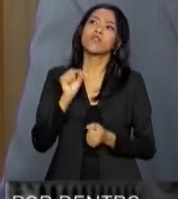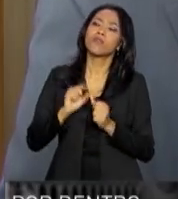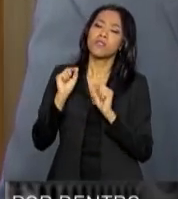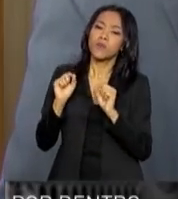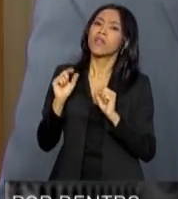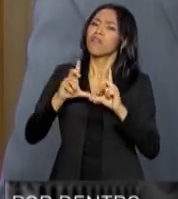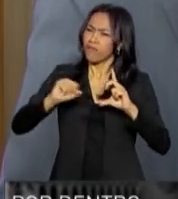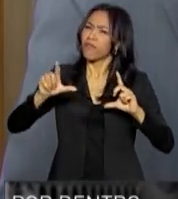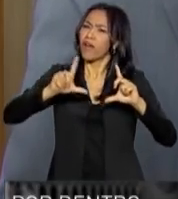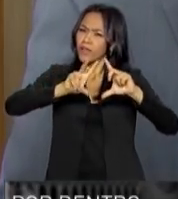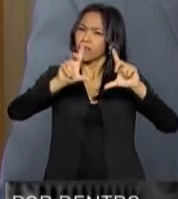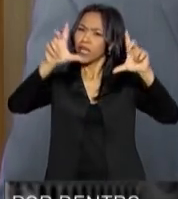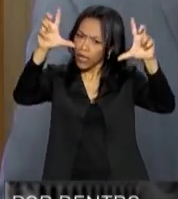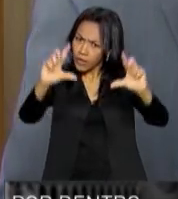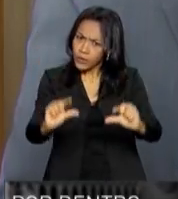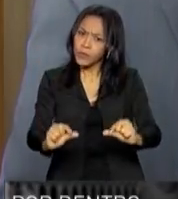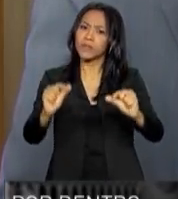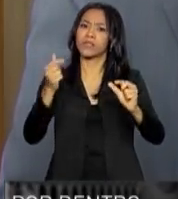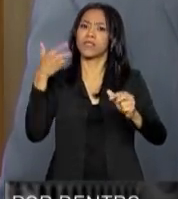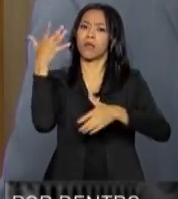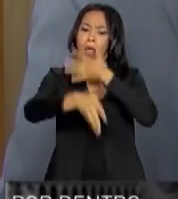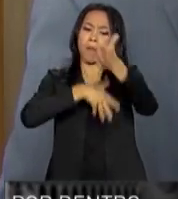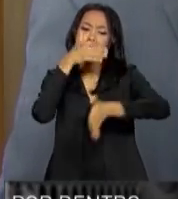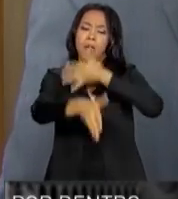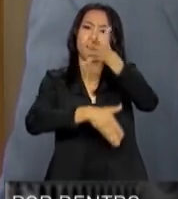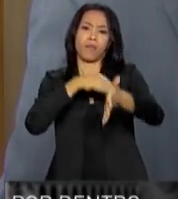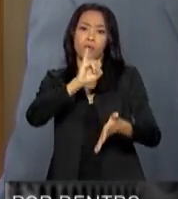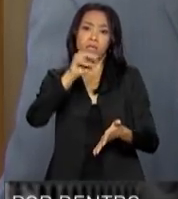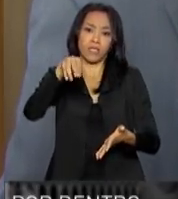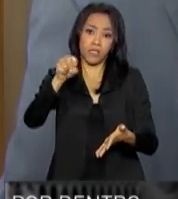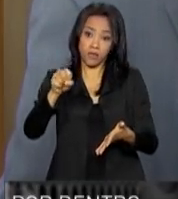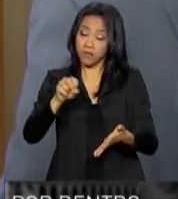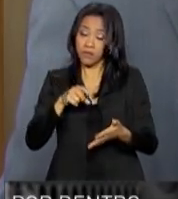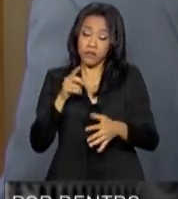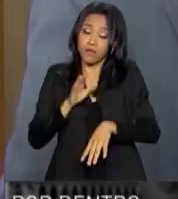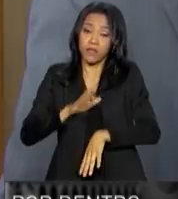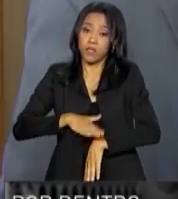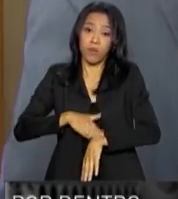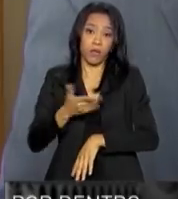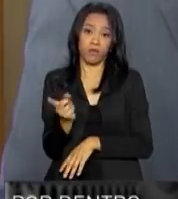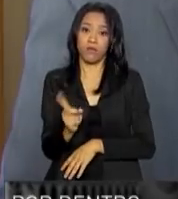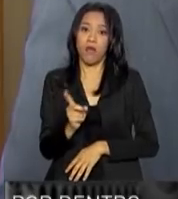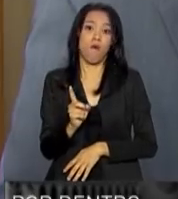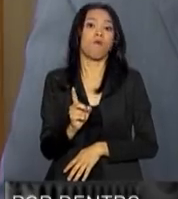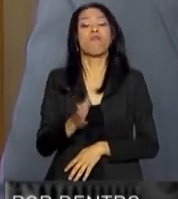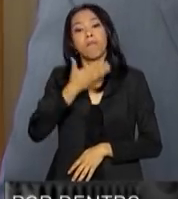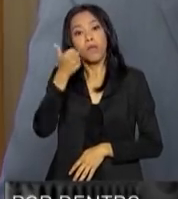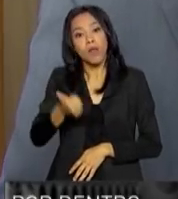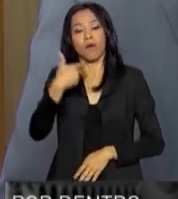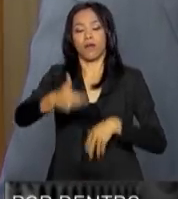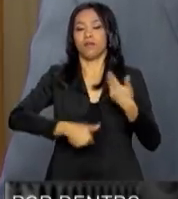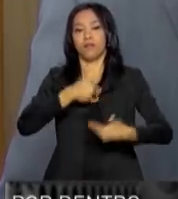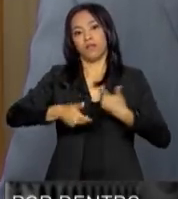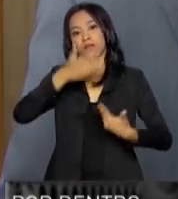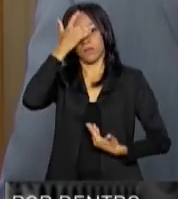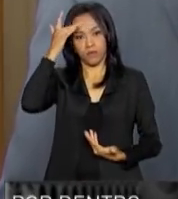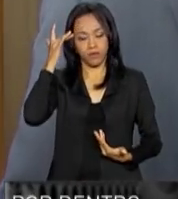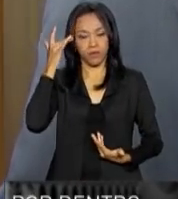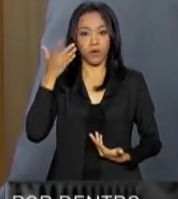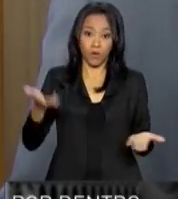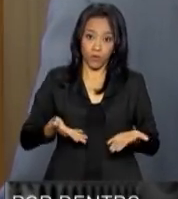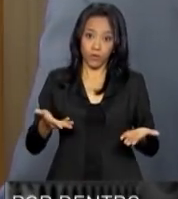diminuir o movimento das agências nesse primeiro momento não nesse primeiro momento ele vai atender melhor o cidadão brasileiro então ele vai poder